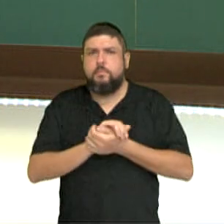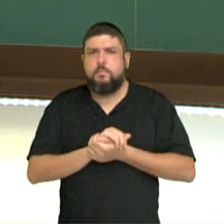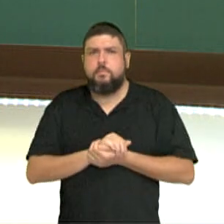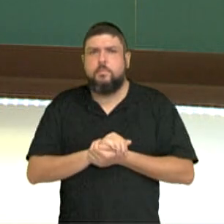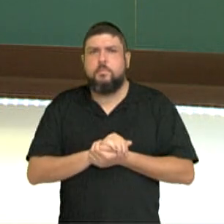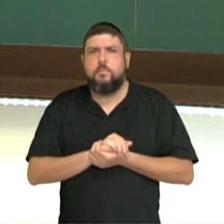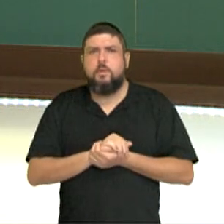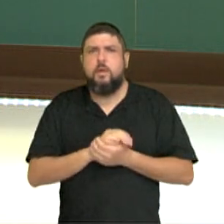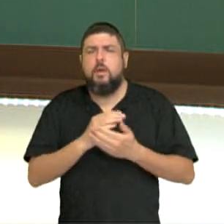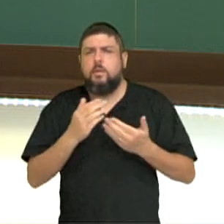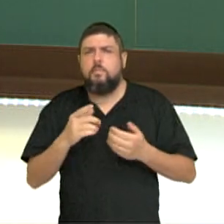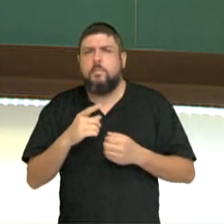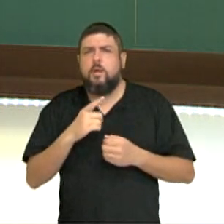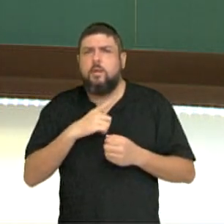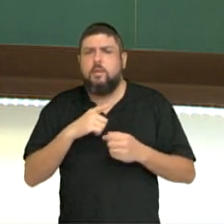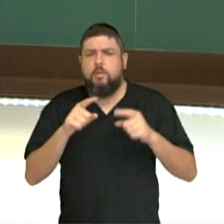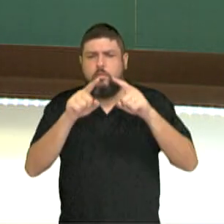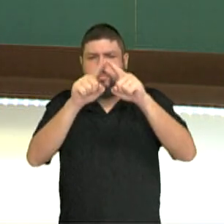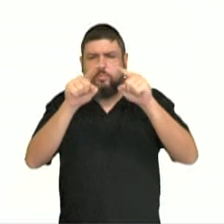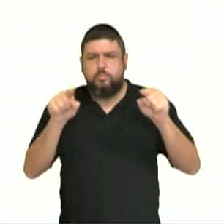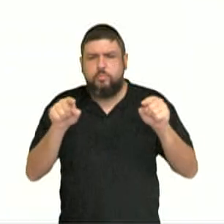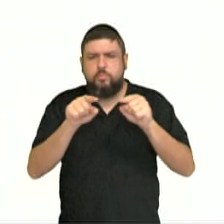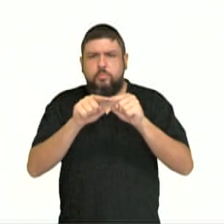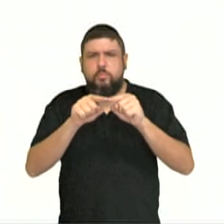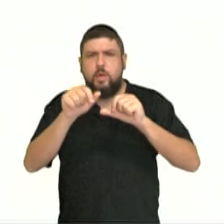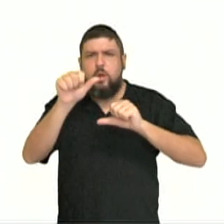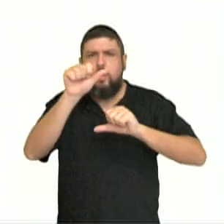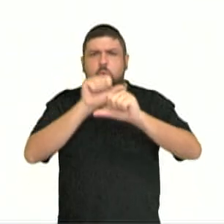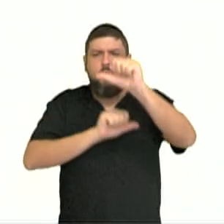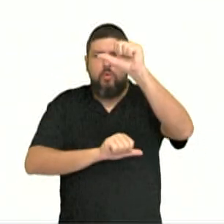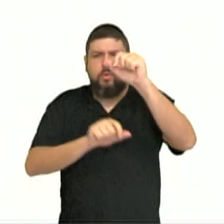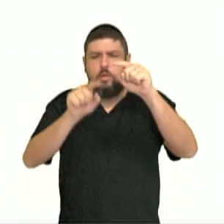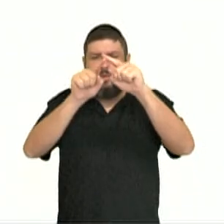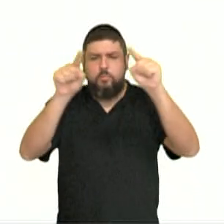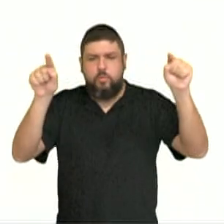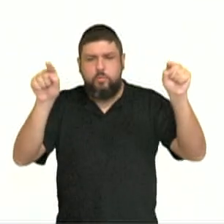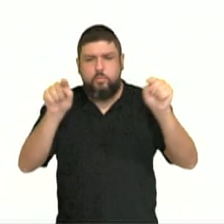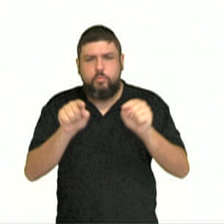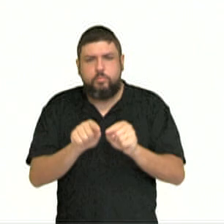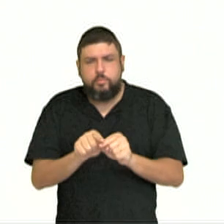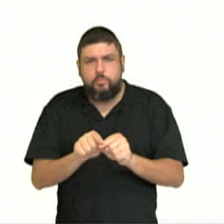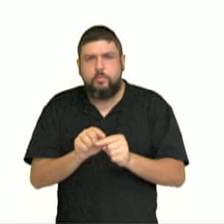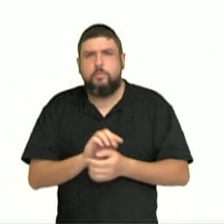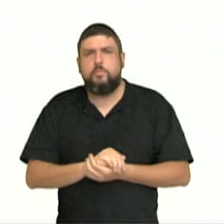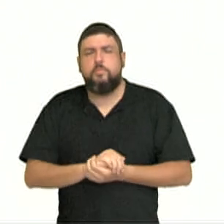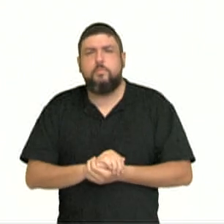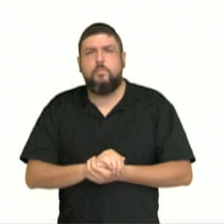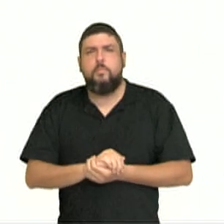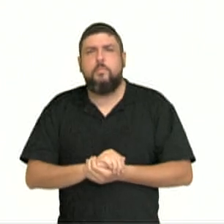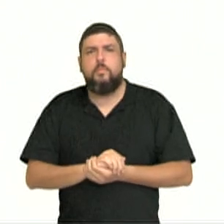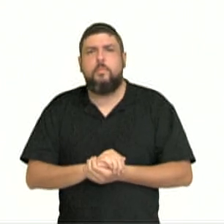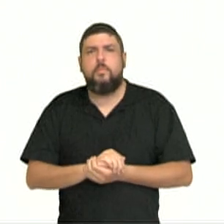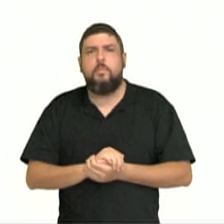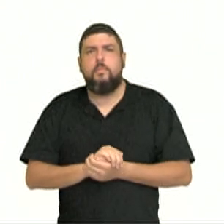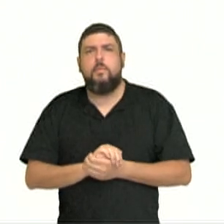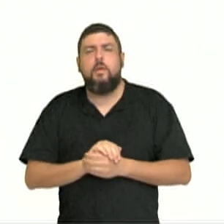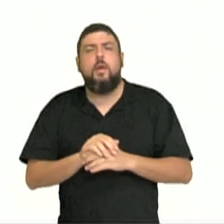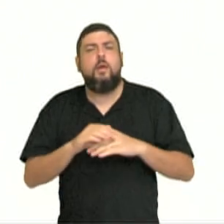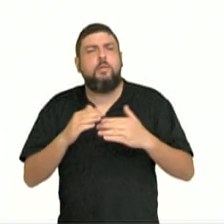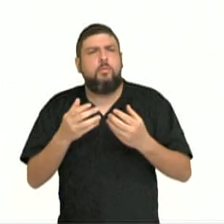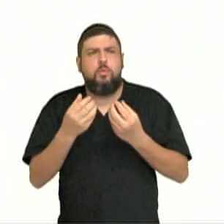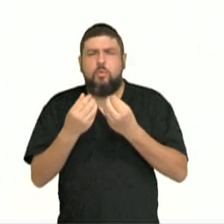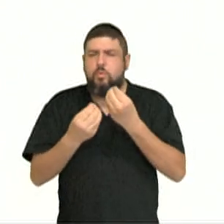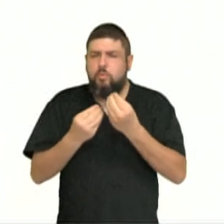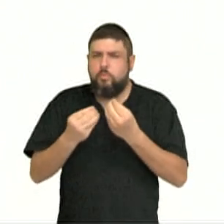de pirâmide invertida, né? Então, veja aqui, pirâmide invertida. Formada então por